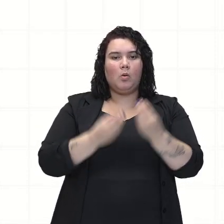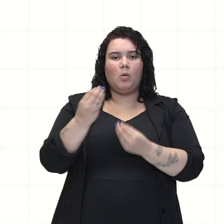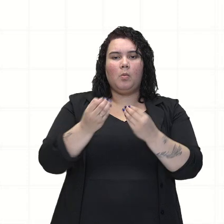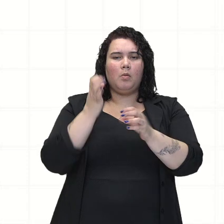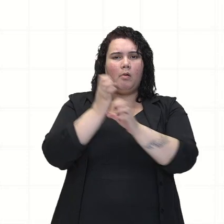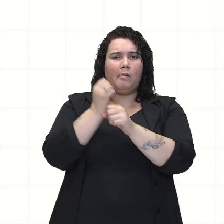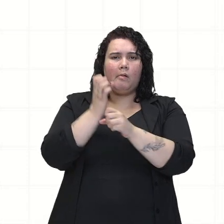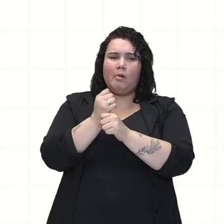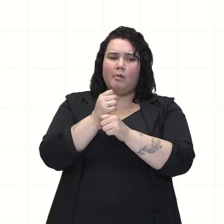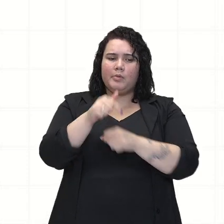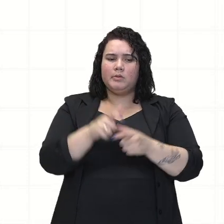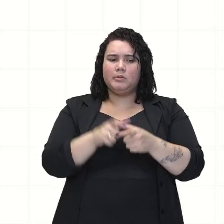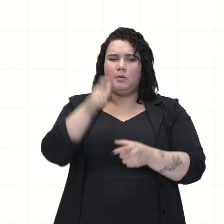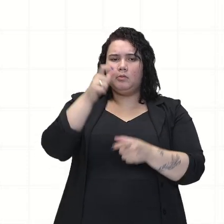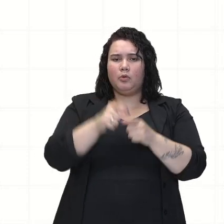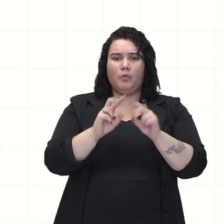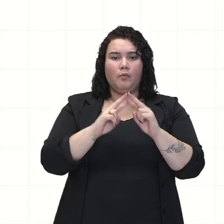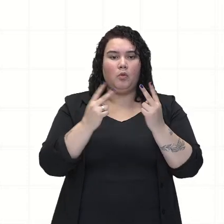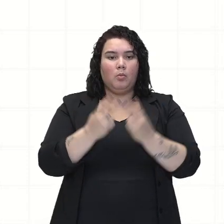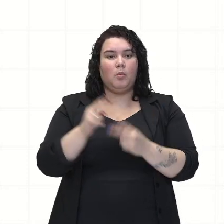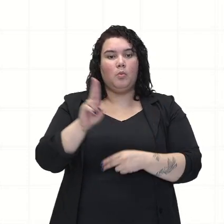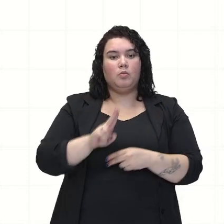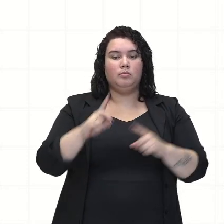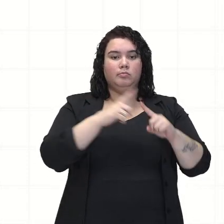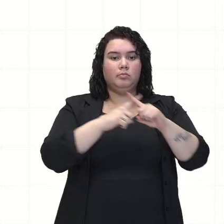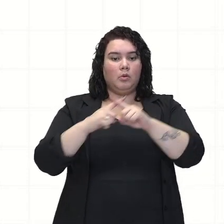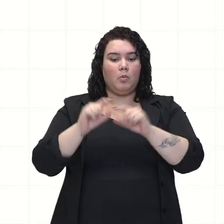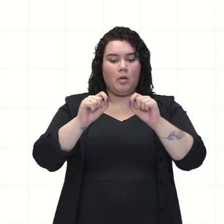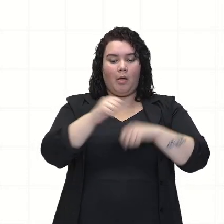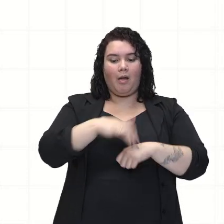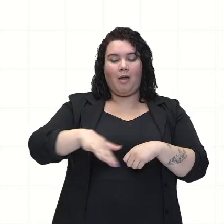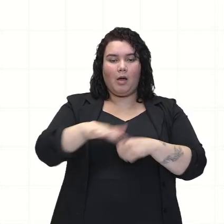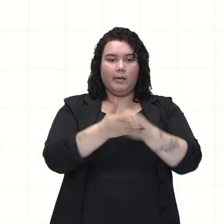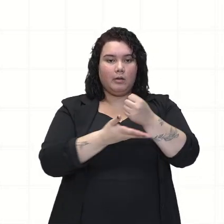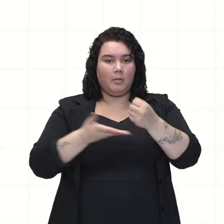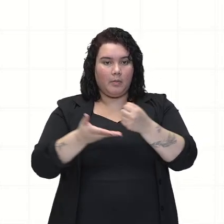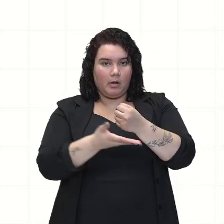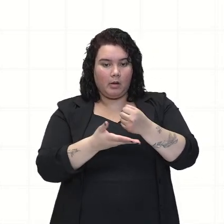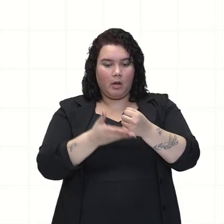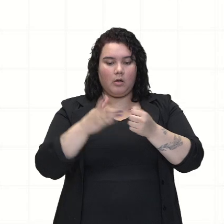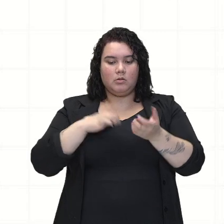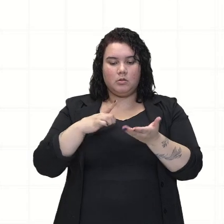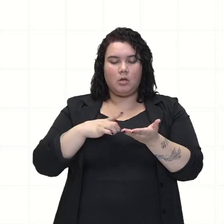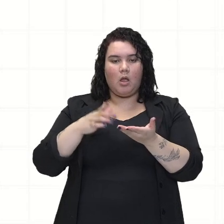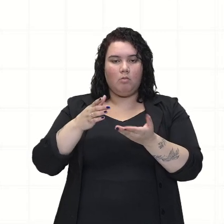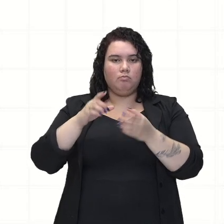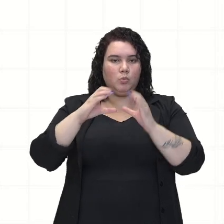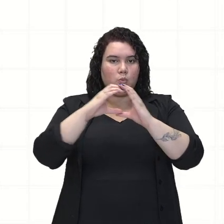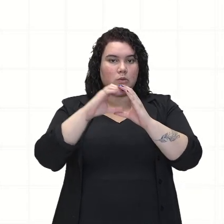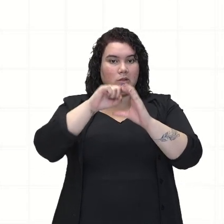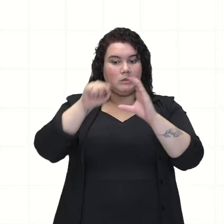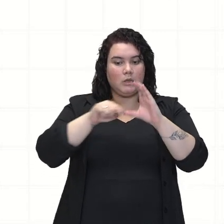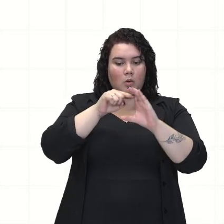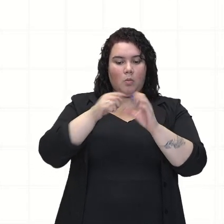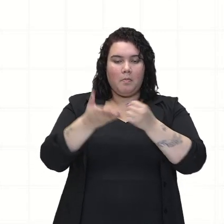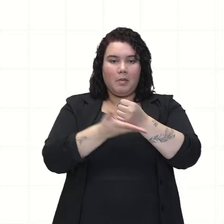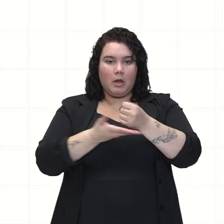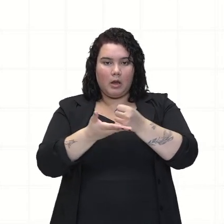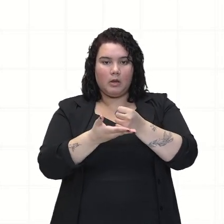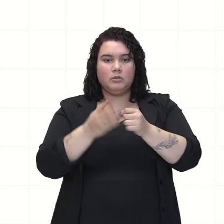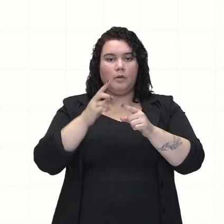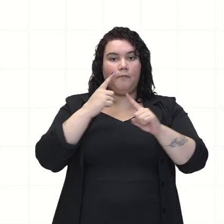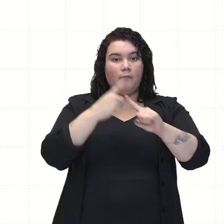o volume de um cilindro? Pela multiplicação entre a área da base, tá? Que vai ser um círculo, e a altura. Como a base,